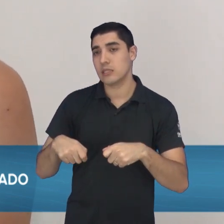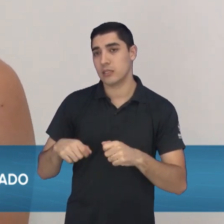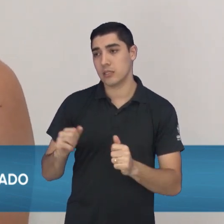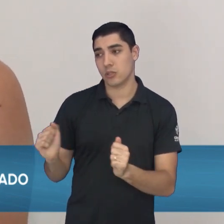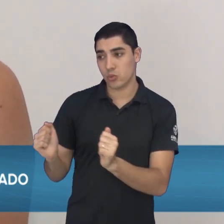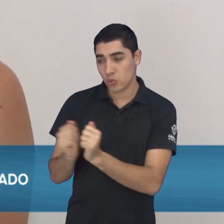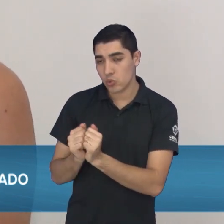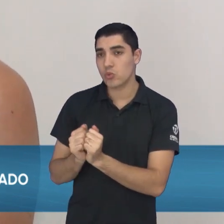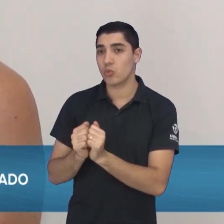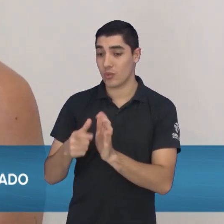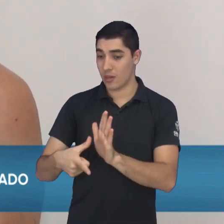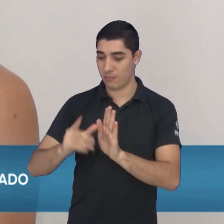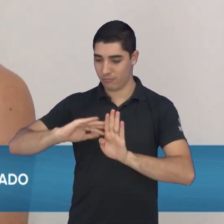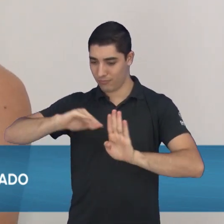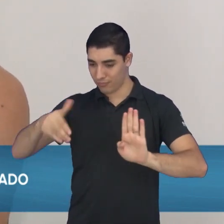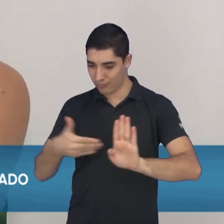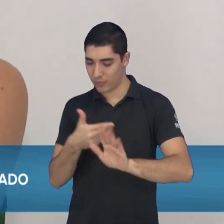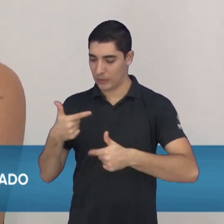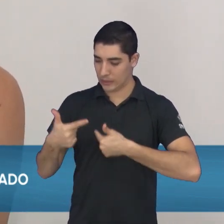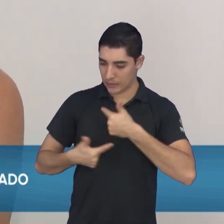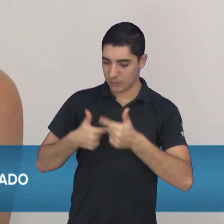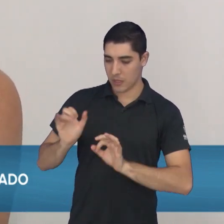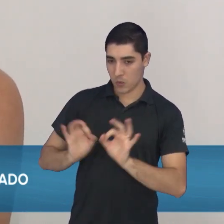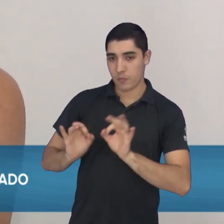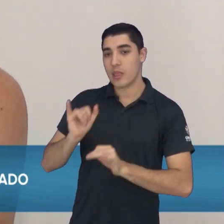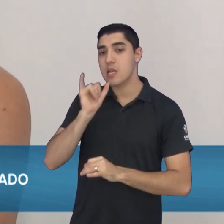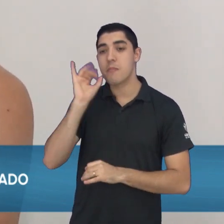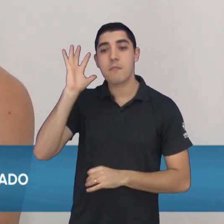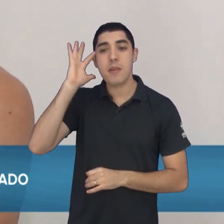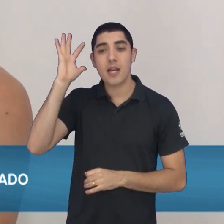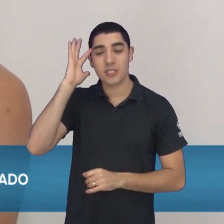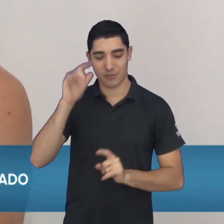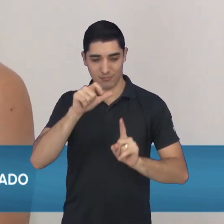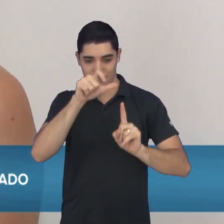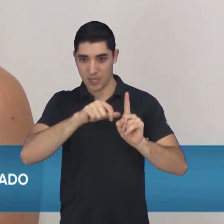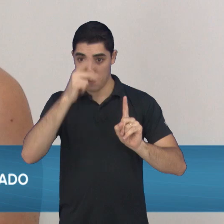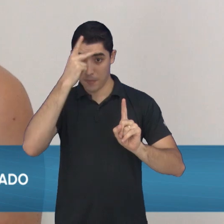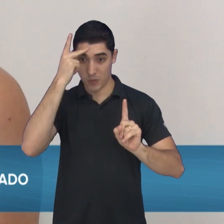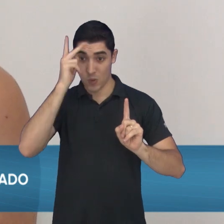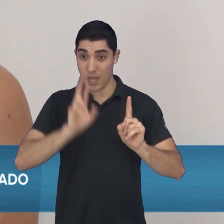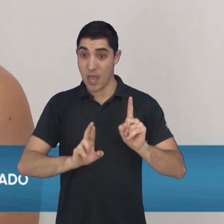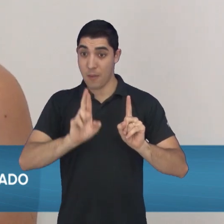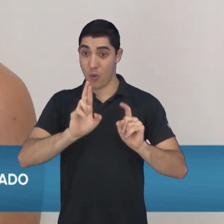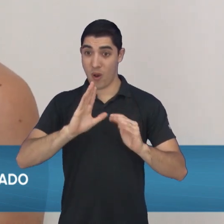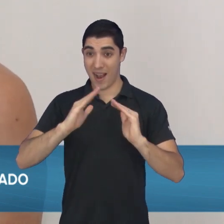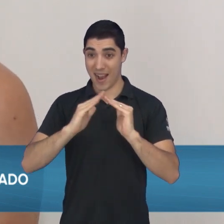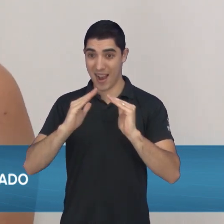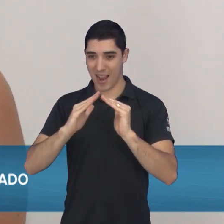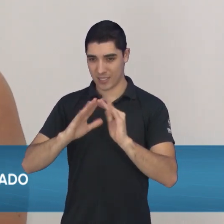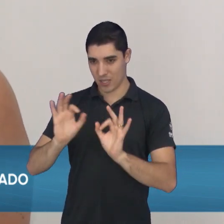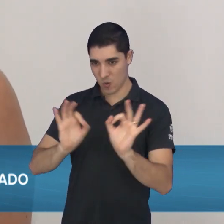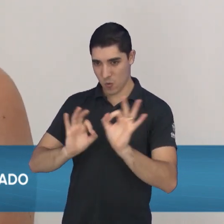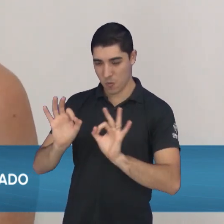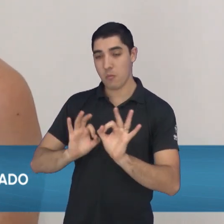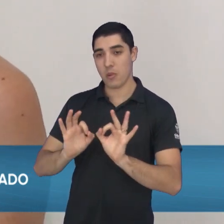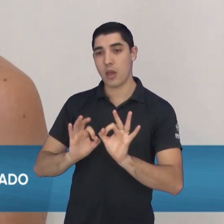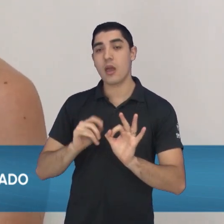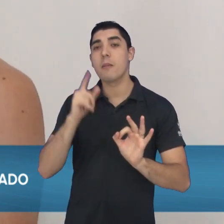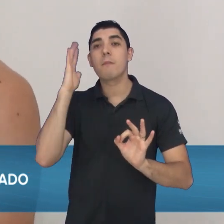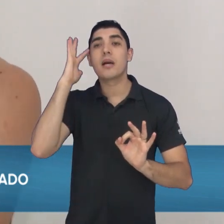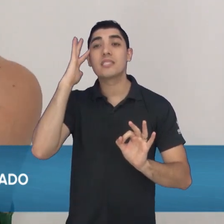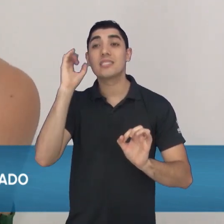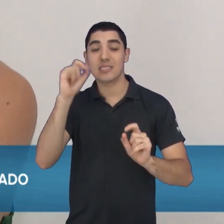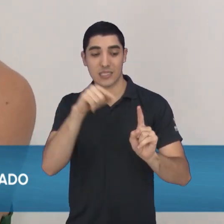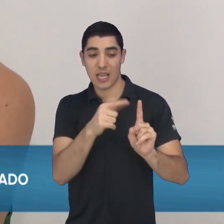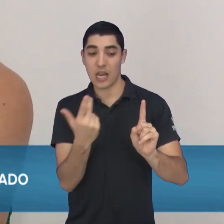trabalho muito grande, né? Se a gente fosse pensar que eu sou uma dona de casa, se ela tivesse o mesmo ritmo de trabalho que um trabalhador normal, de 8